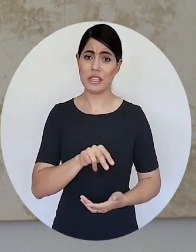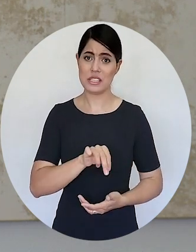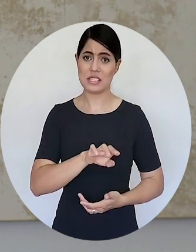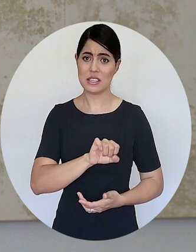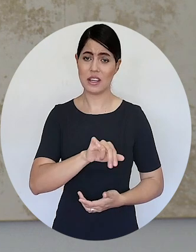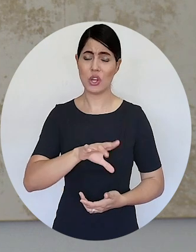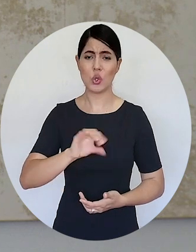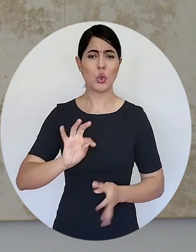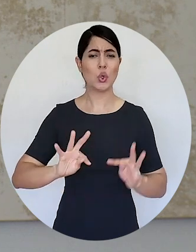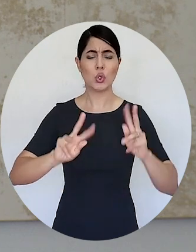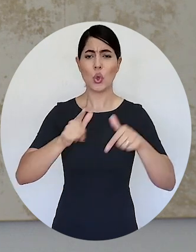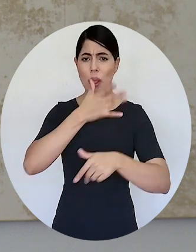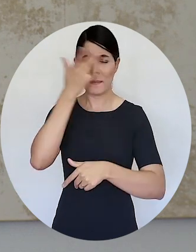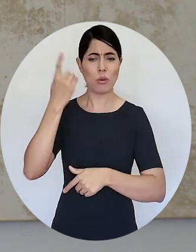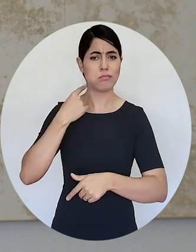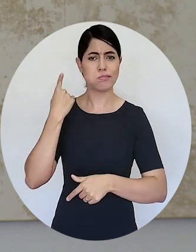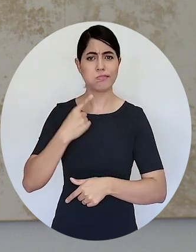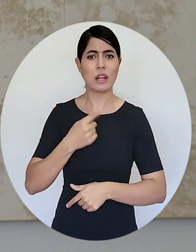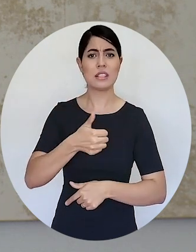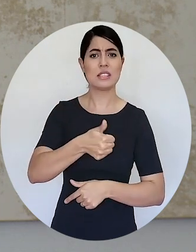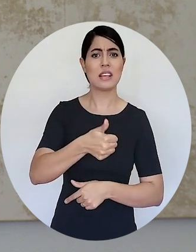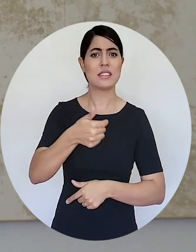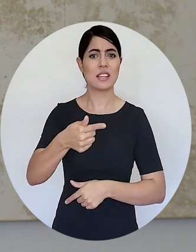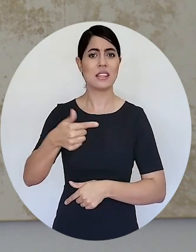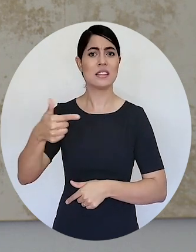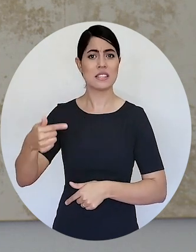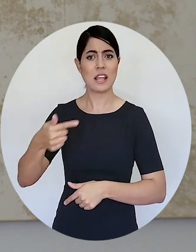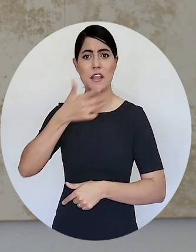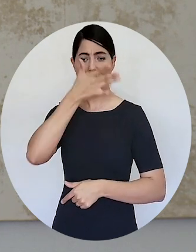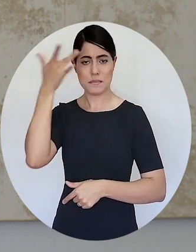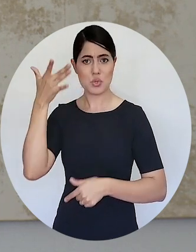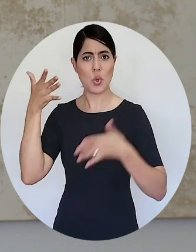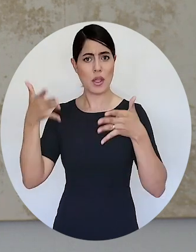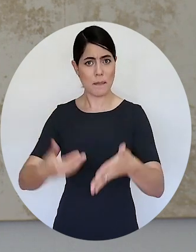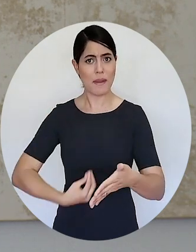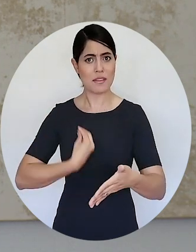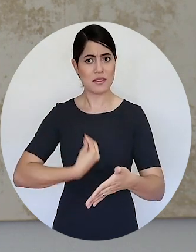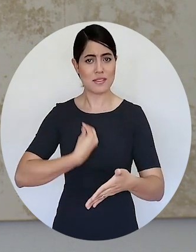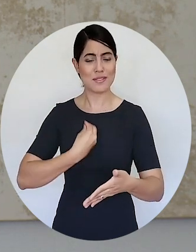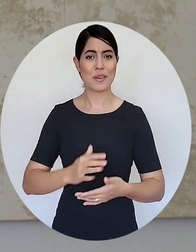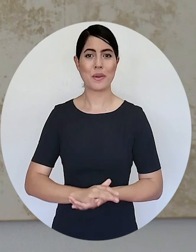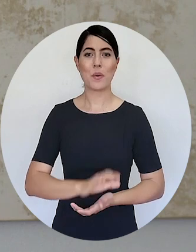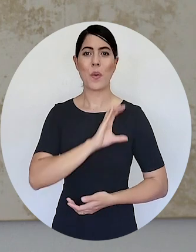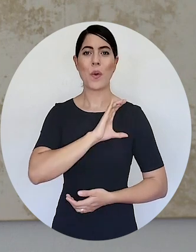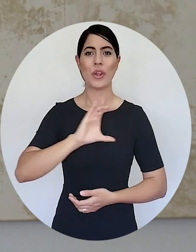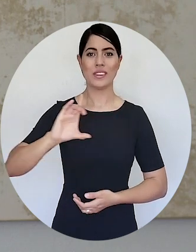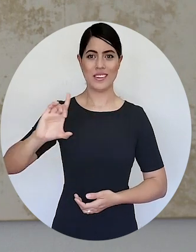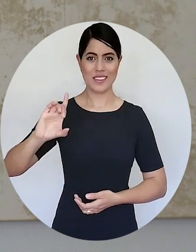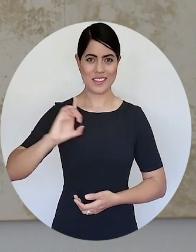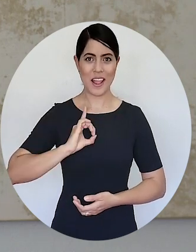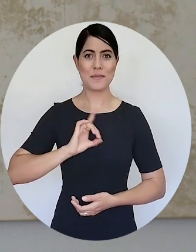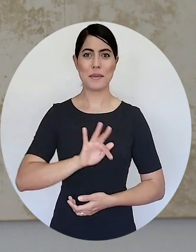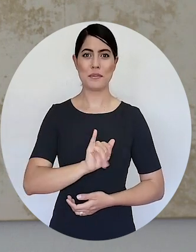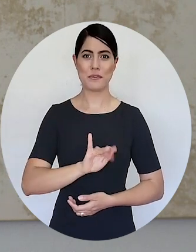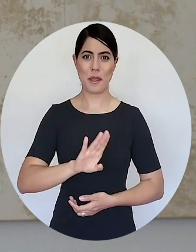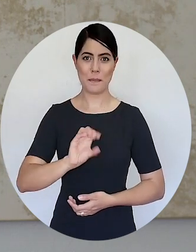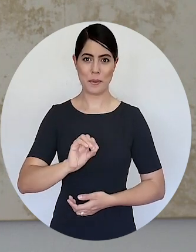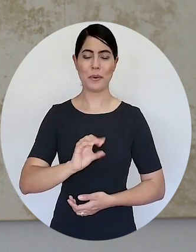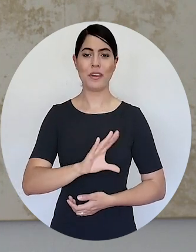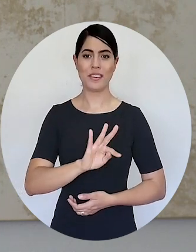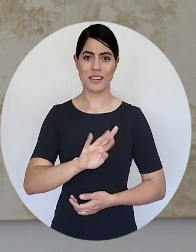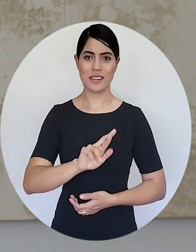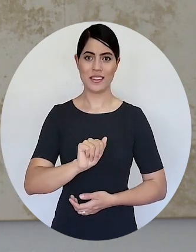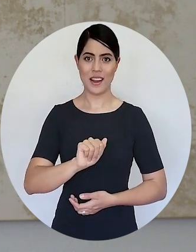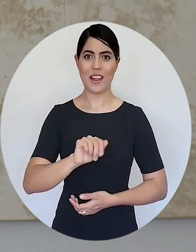frente parlamentar da advocacia, com seus 177 integrantes, coordenados pelo bravo